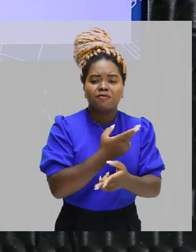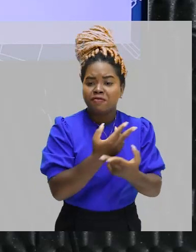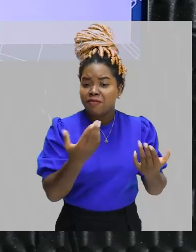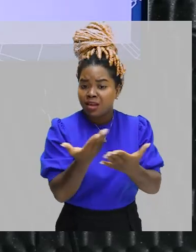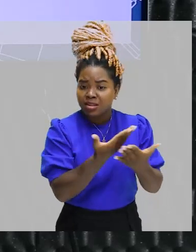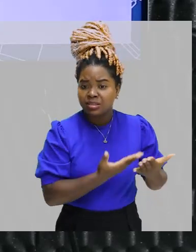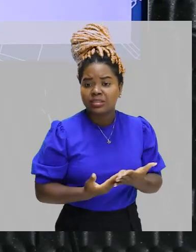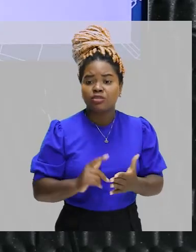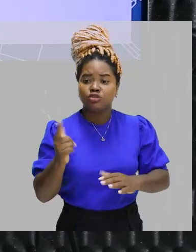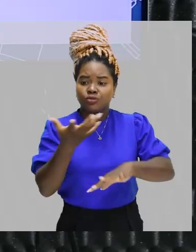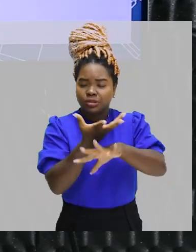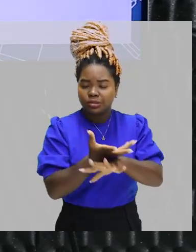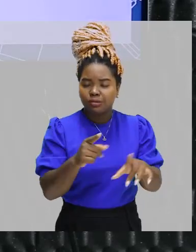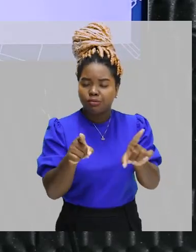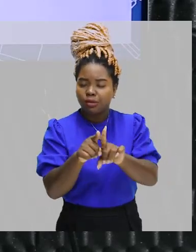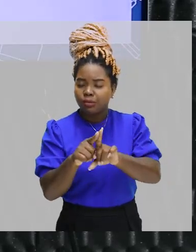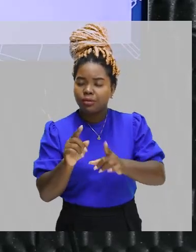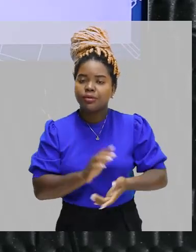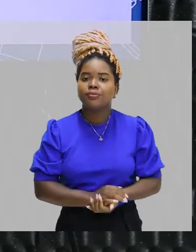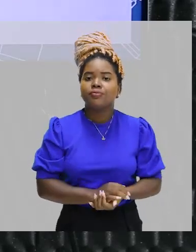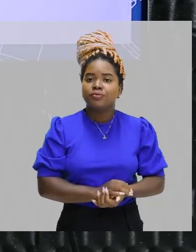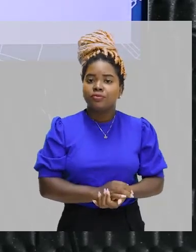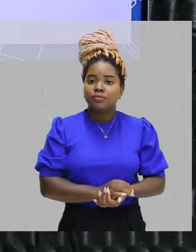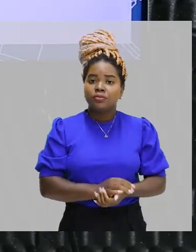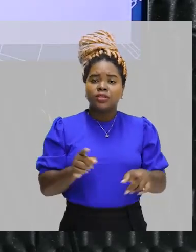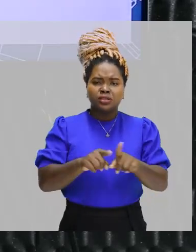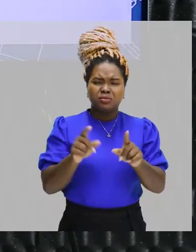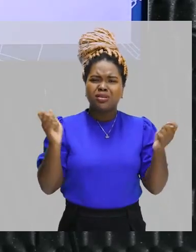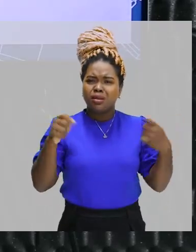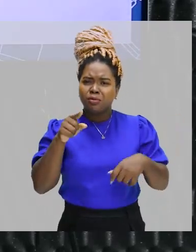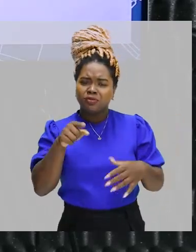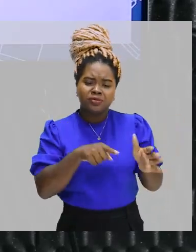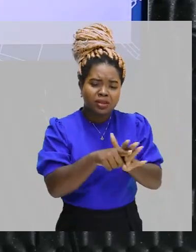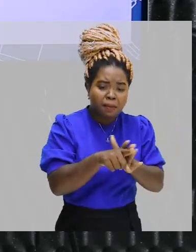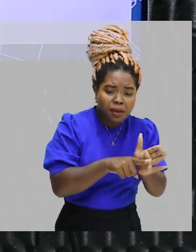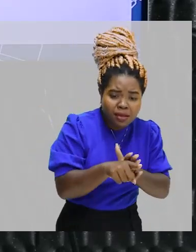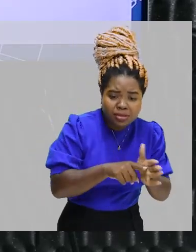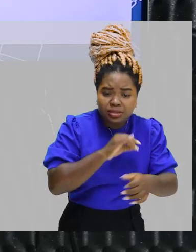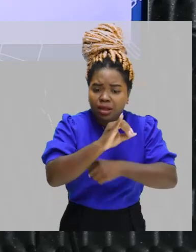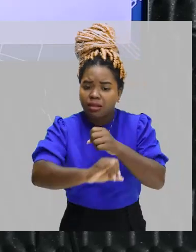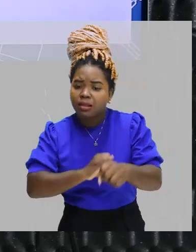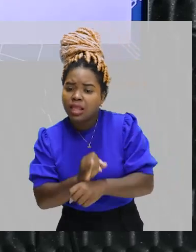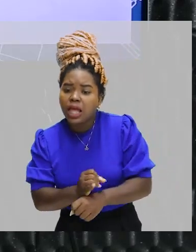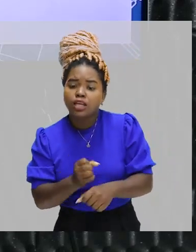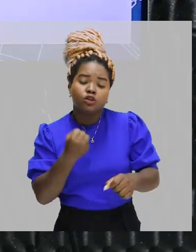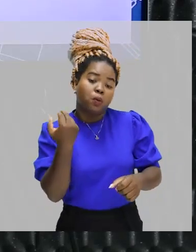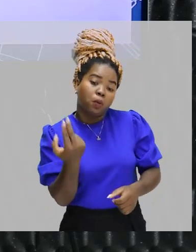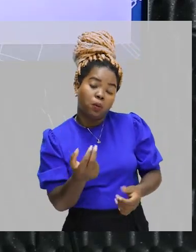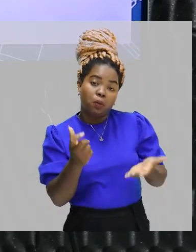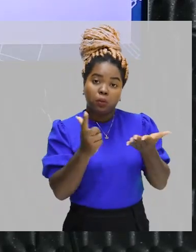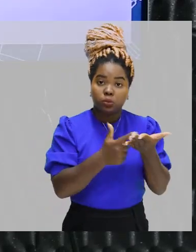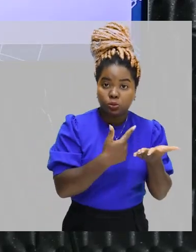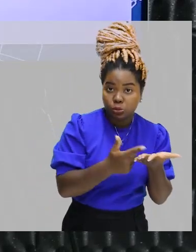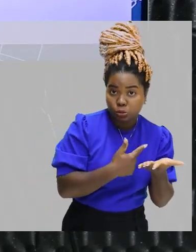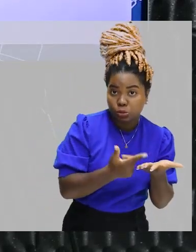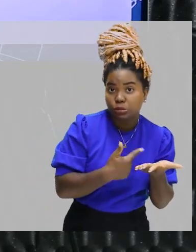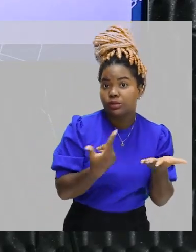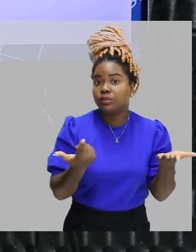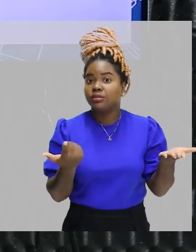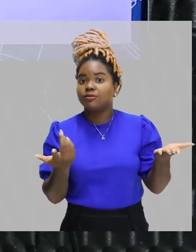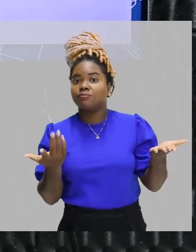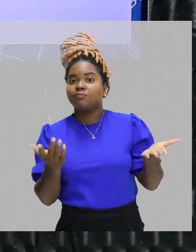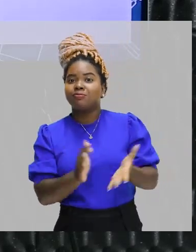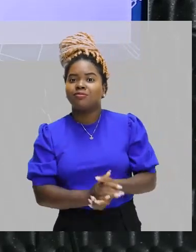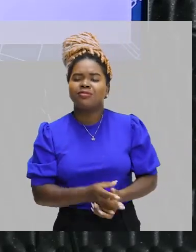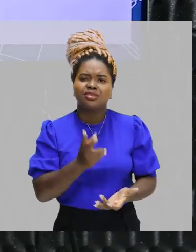aulas também, tá certo? Além disso, você pode fazer a sua pesquisa, né? Nos seus livros aí, didático, né? Tem